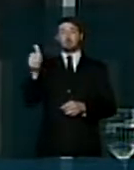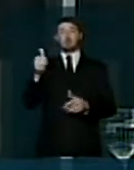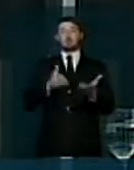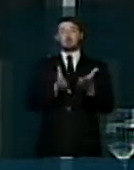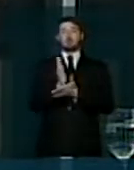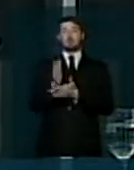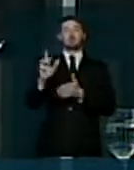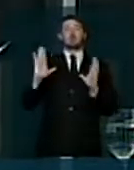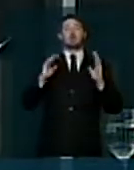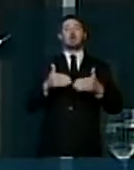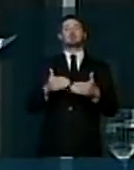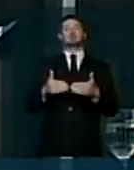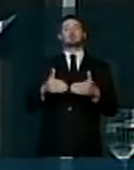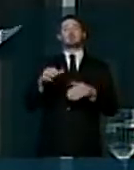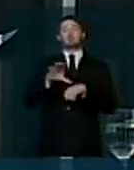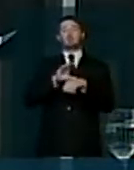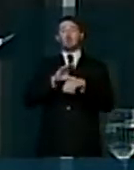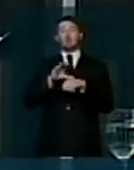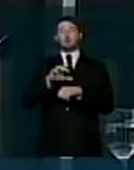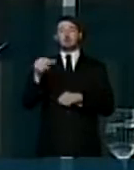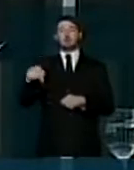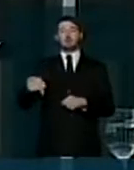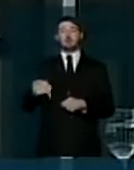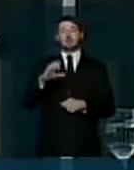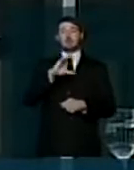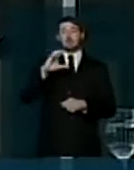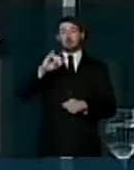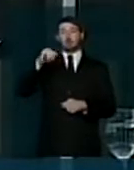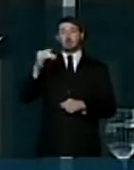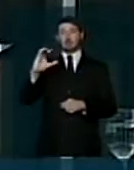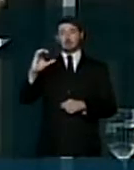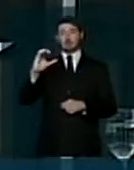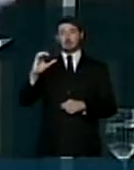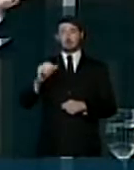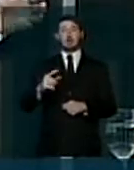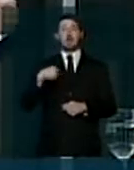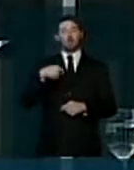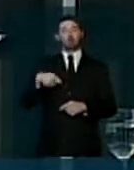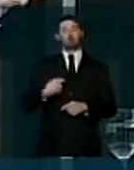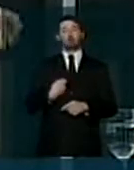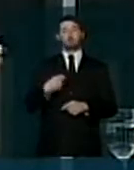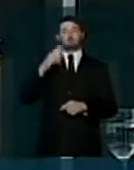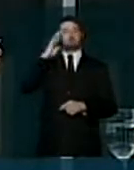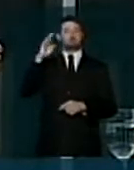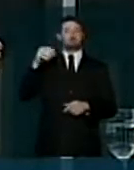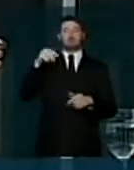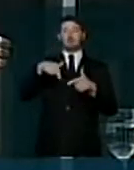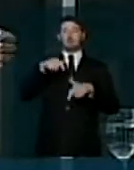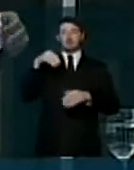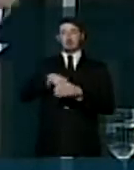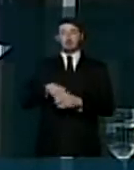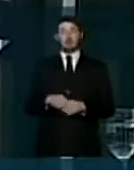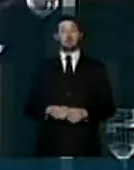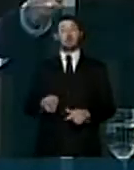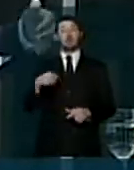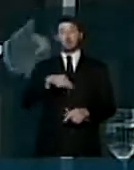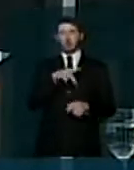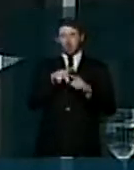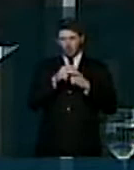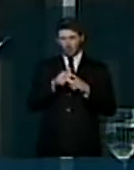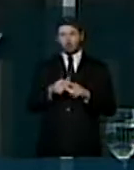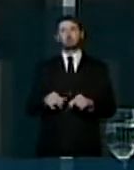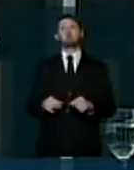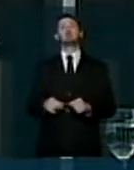aprovado na nossa Comissão de Constituição e Justiça, ao qual sou titular, e que nós objetivamente